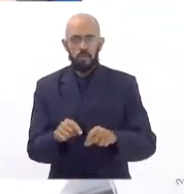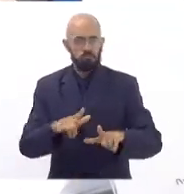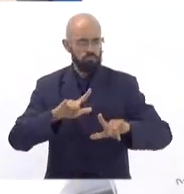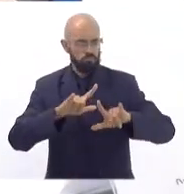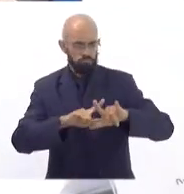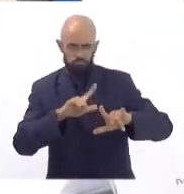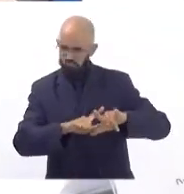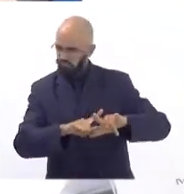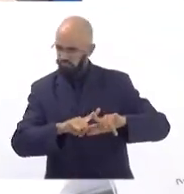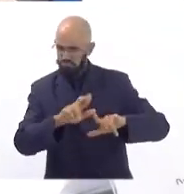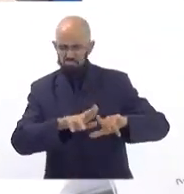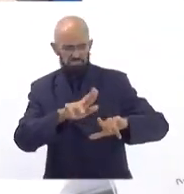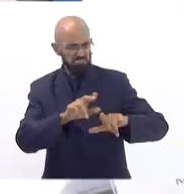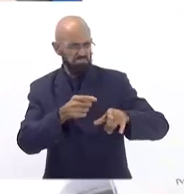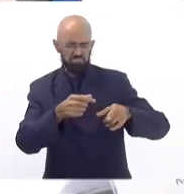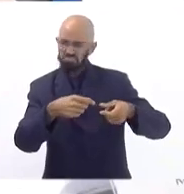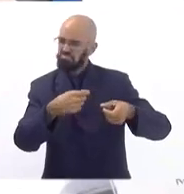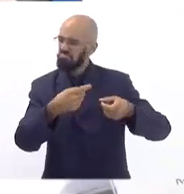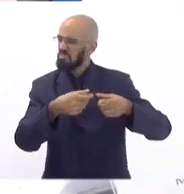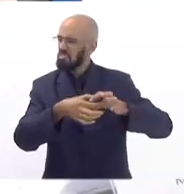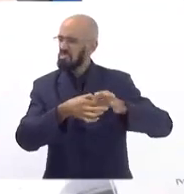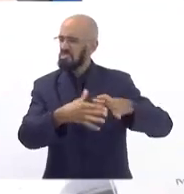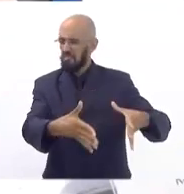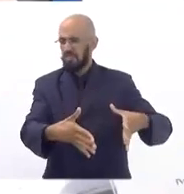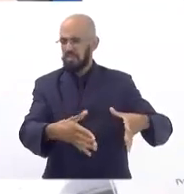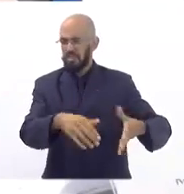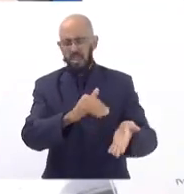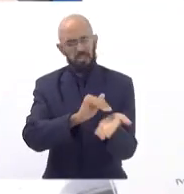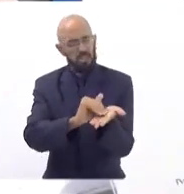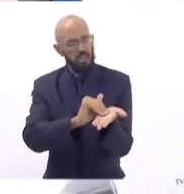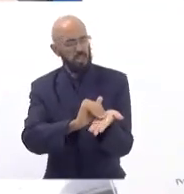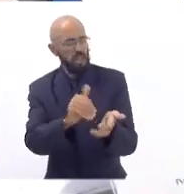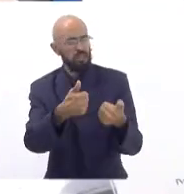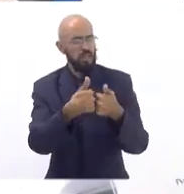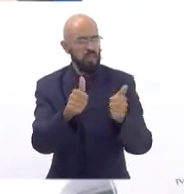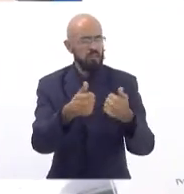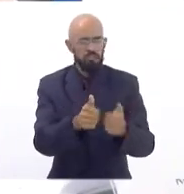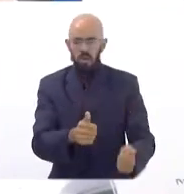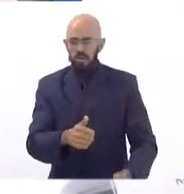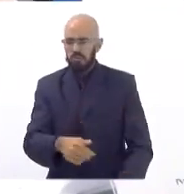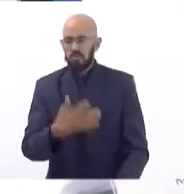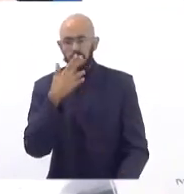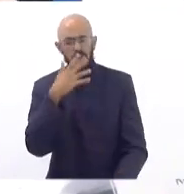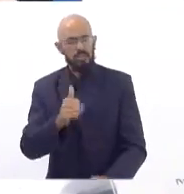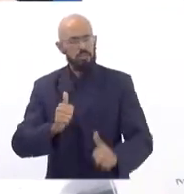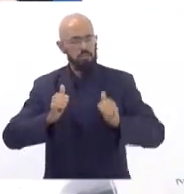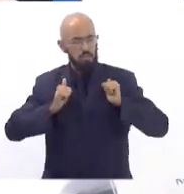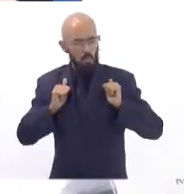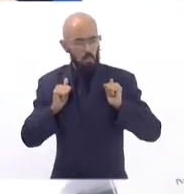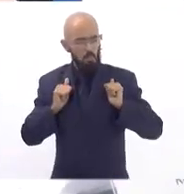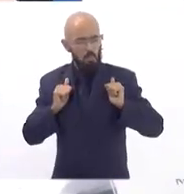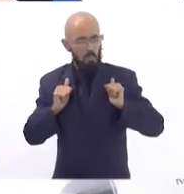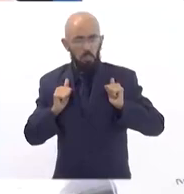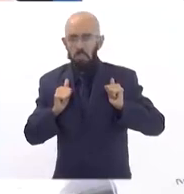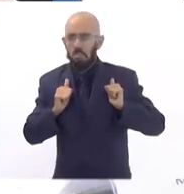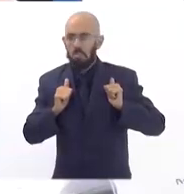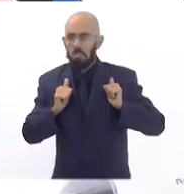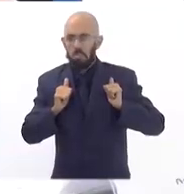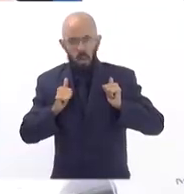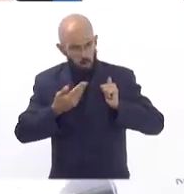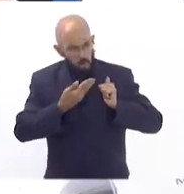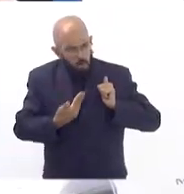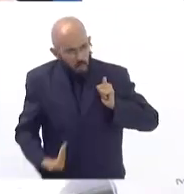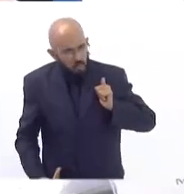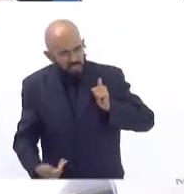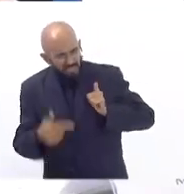deliberadamente e a secretaria de transporte não sei é uma missão do grande será que o governador tem